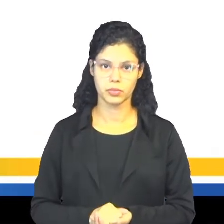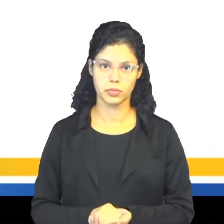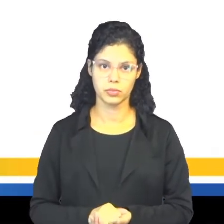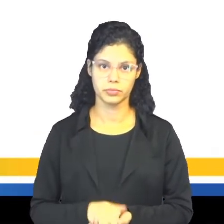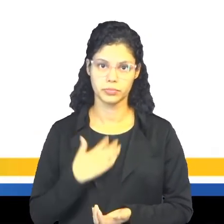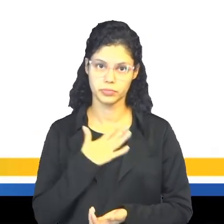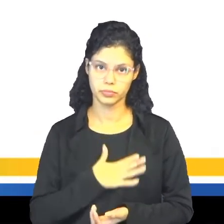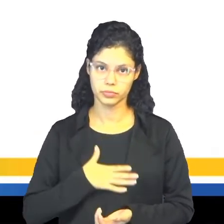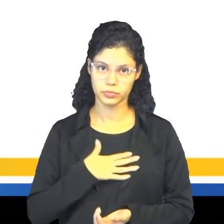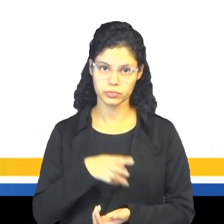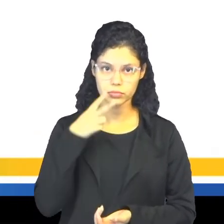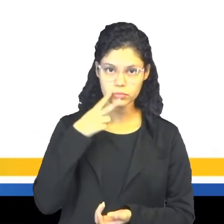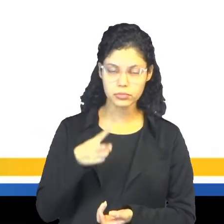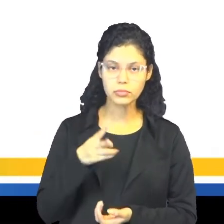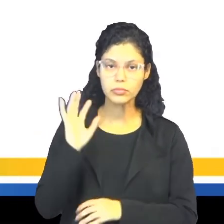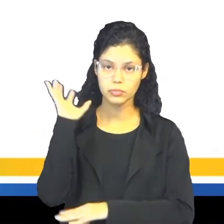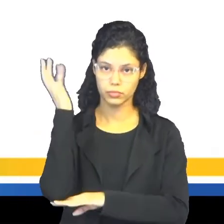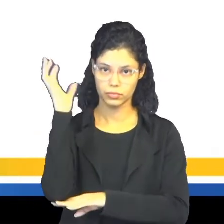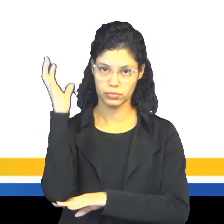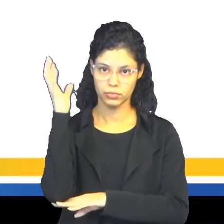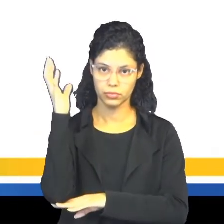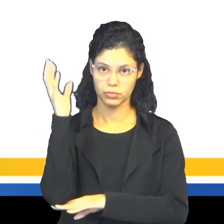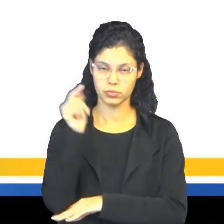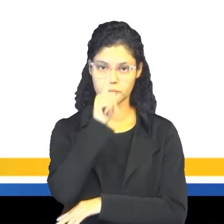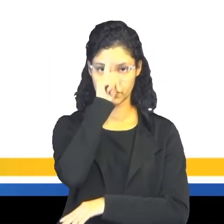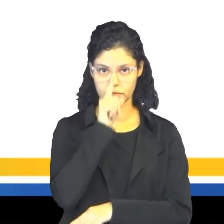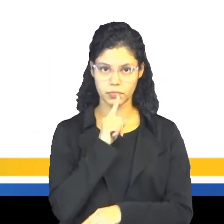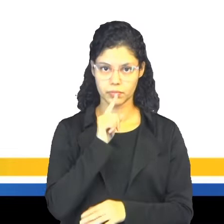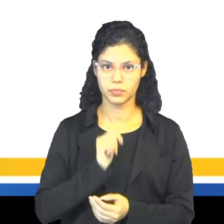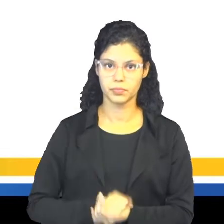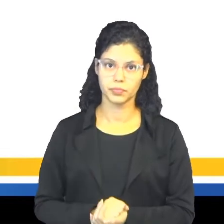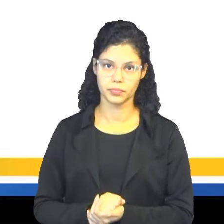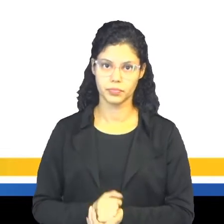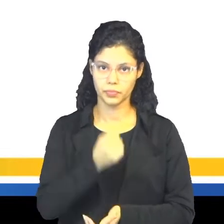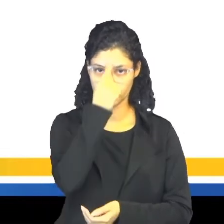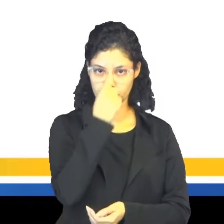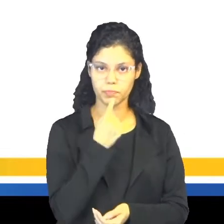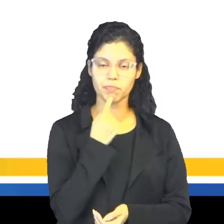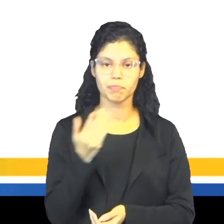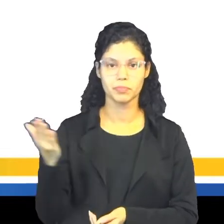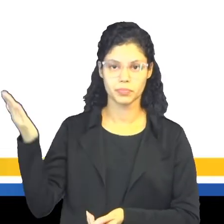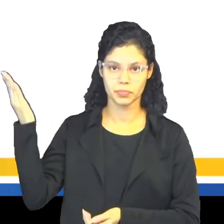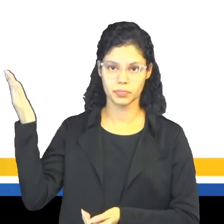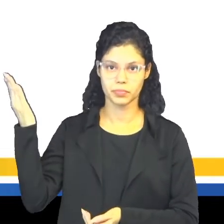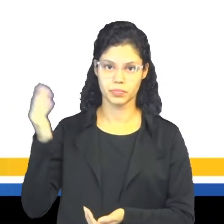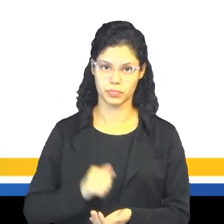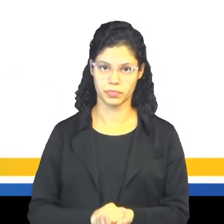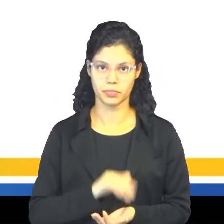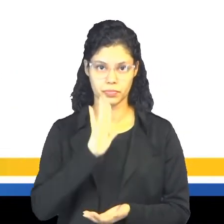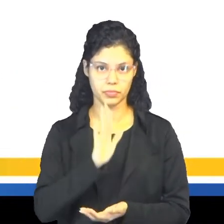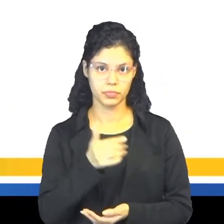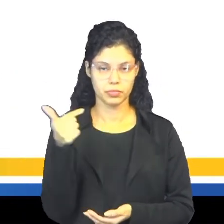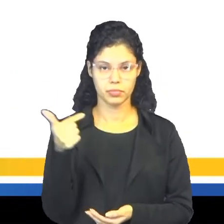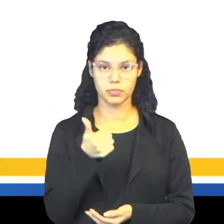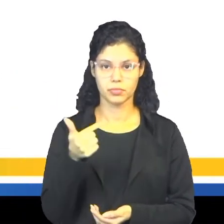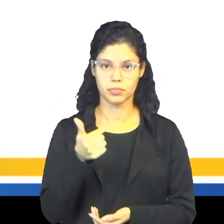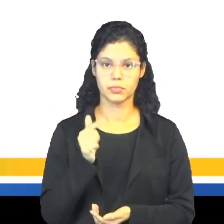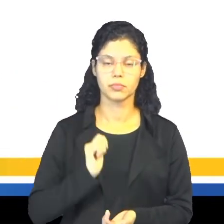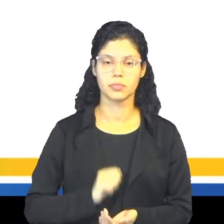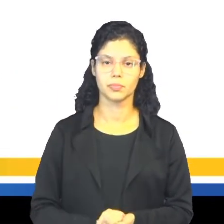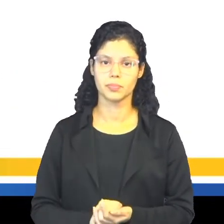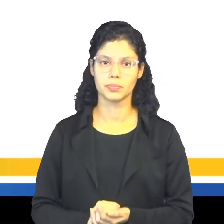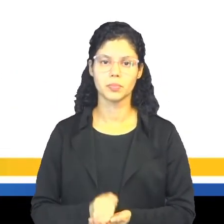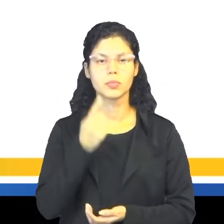gosto de ver os IPS floridos Olha a imagem do Ipê na primeiro quadrinho né já no segundo quadrinho